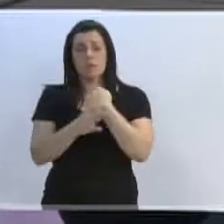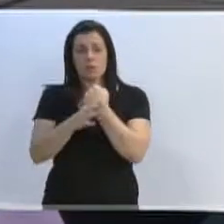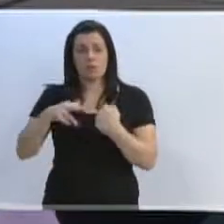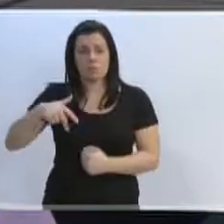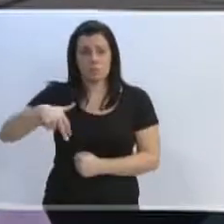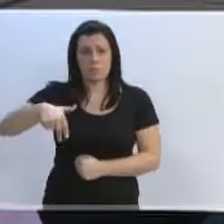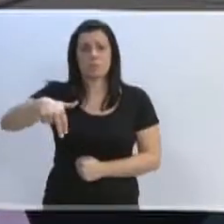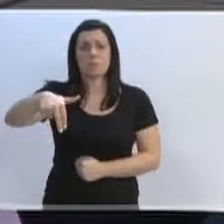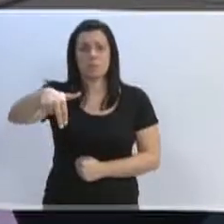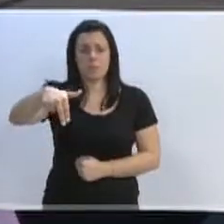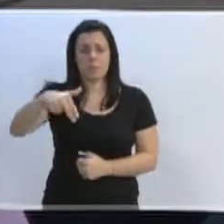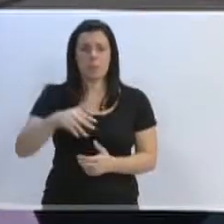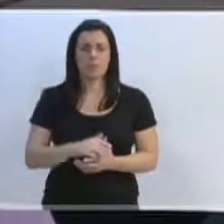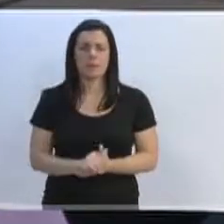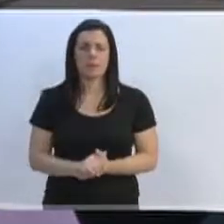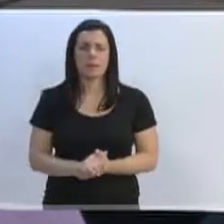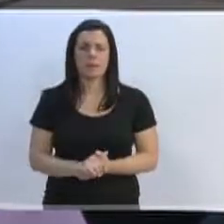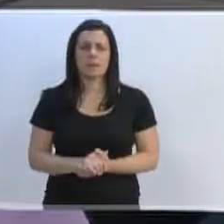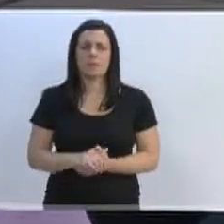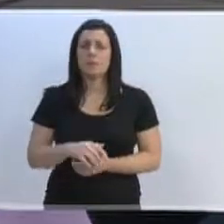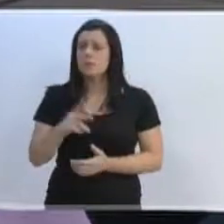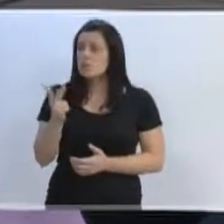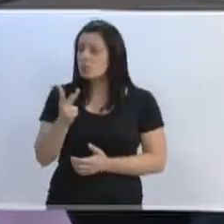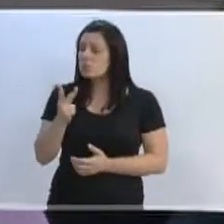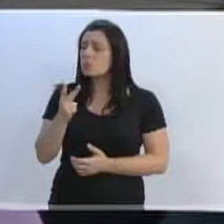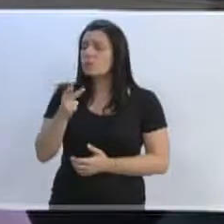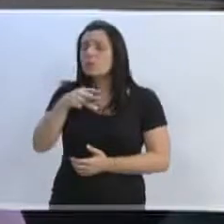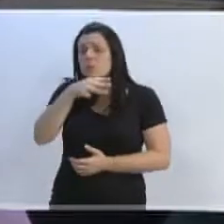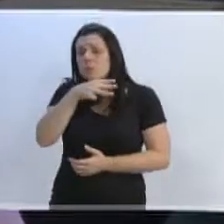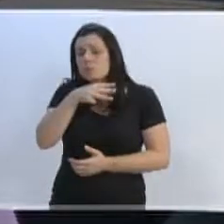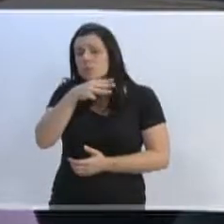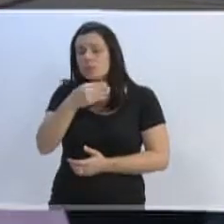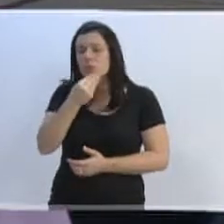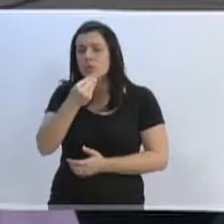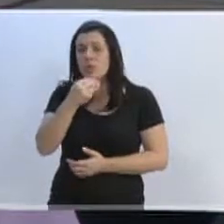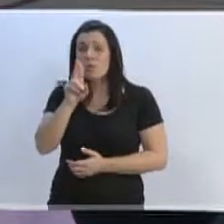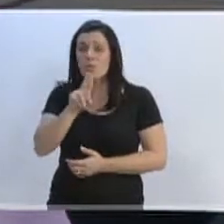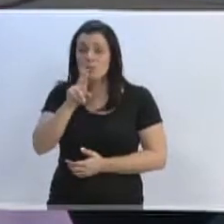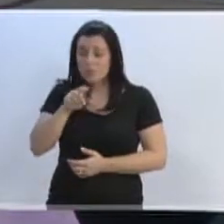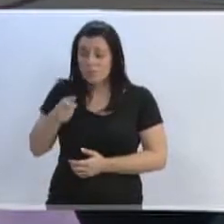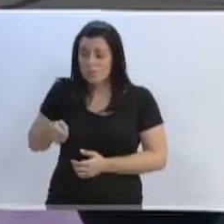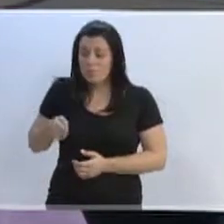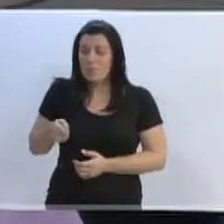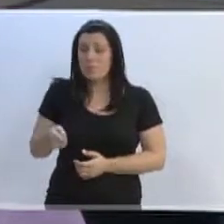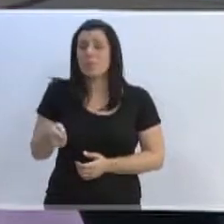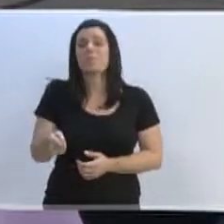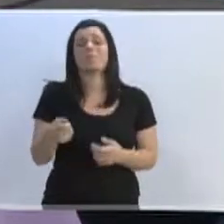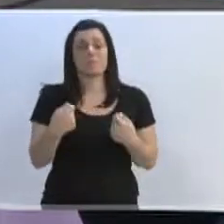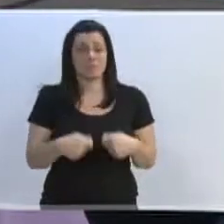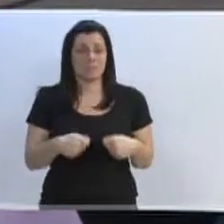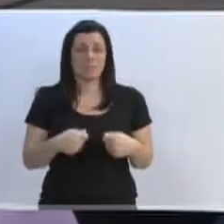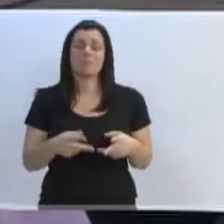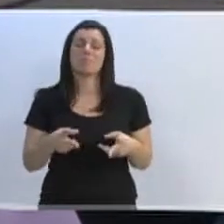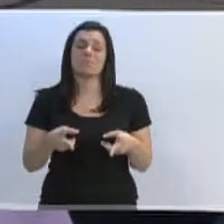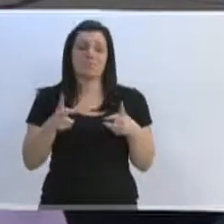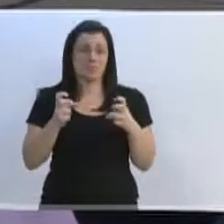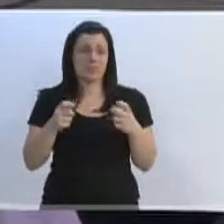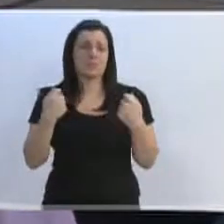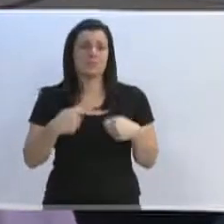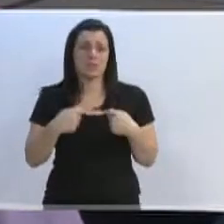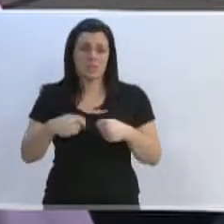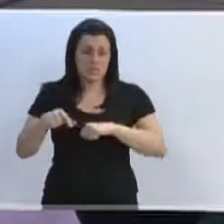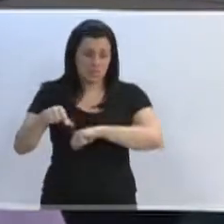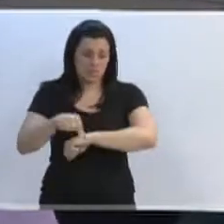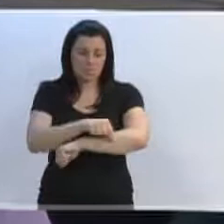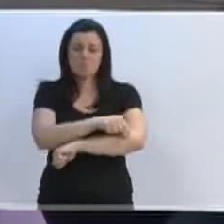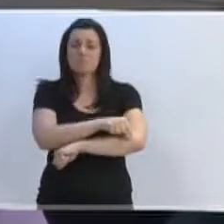nesse local. O senhor Schmidt e o senhor Orlando, o senhor Schmidt usa até bengala, entendeu? E a gente percebe realmente que precisa dessa